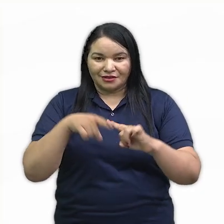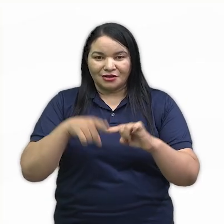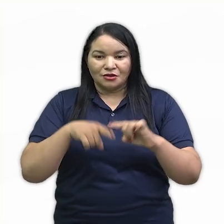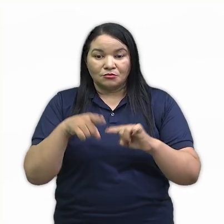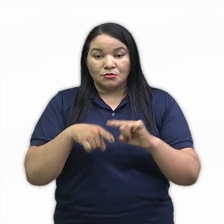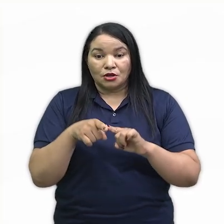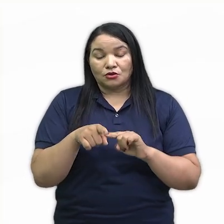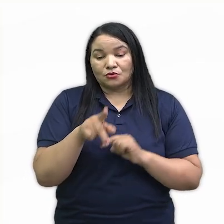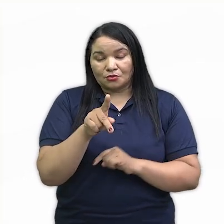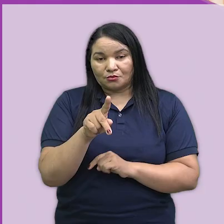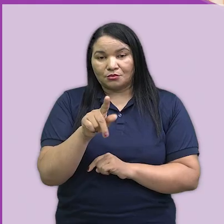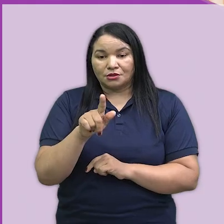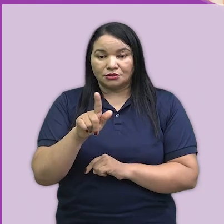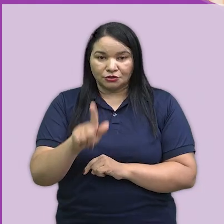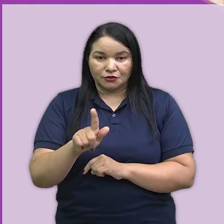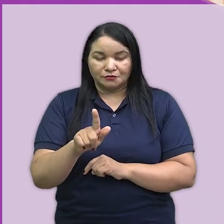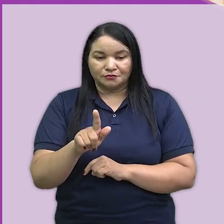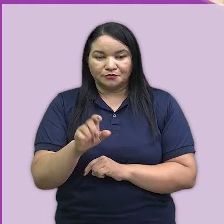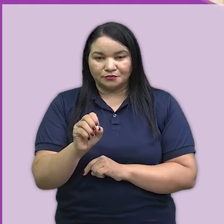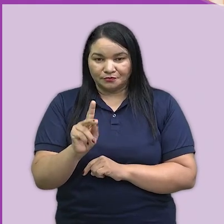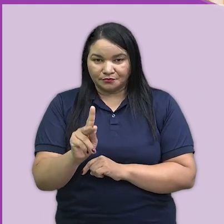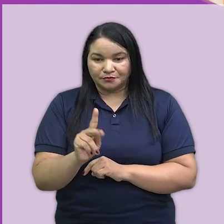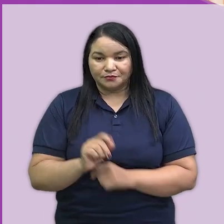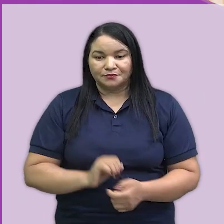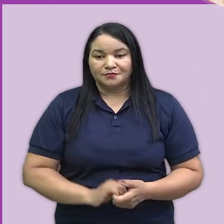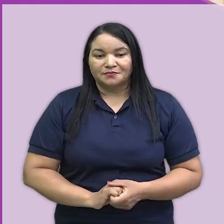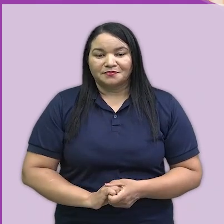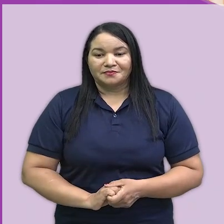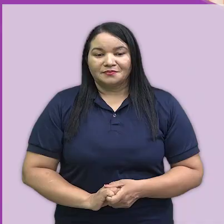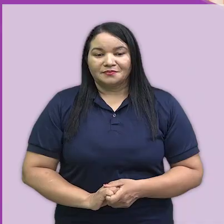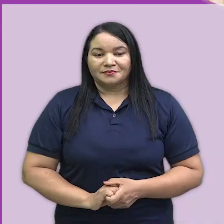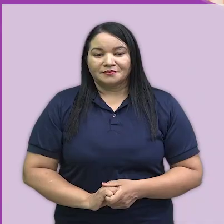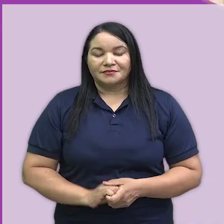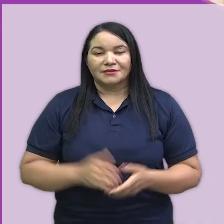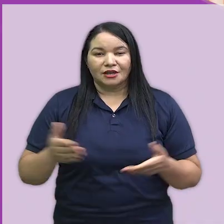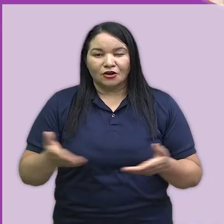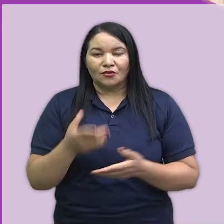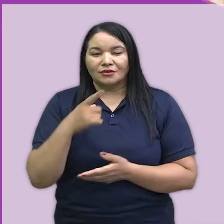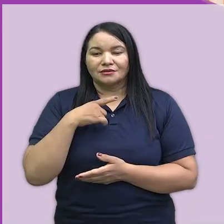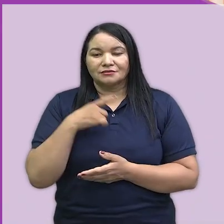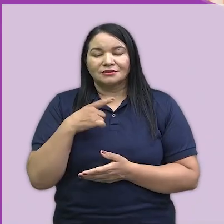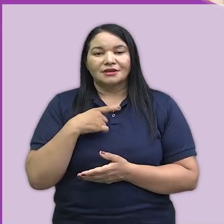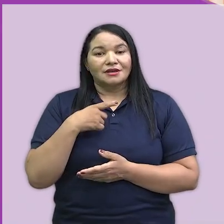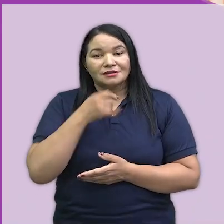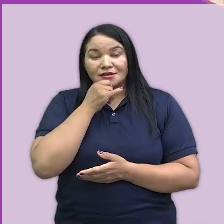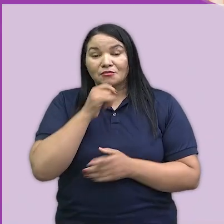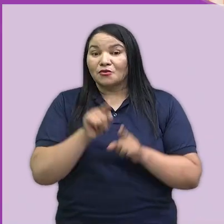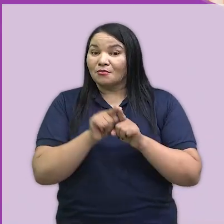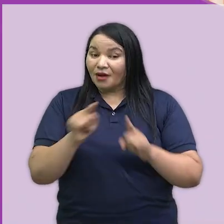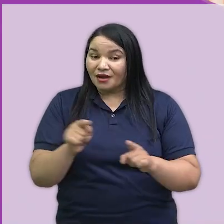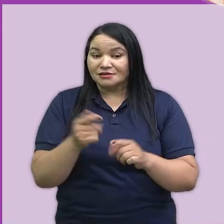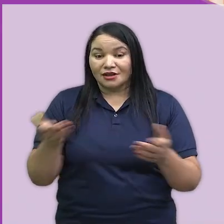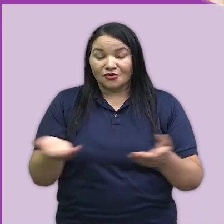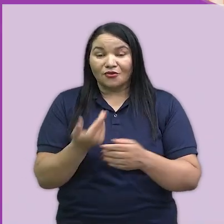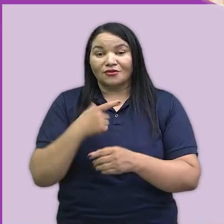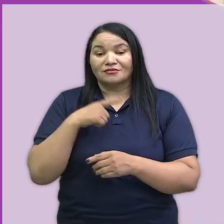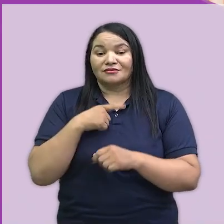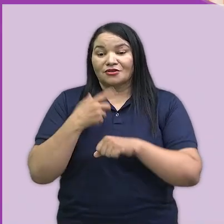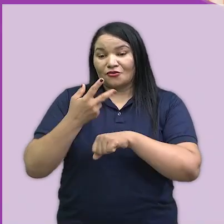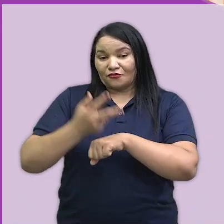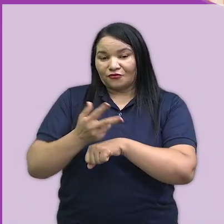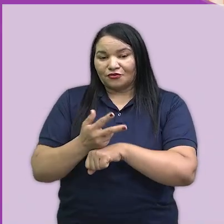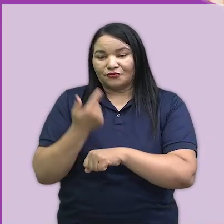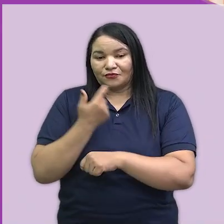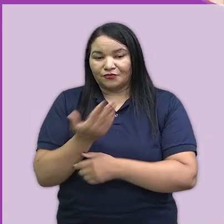nossa progressão geométrica. Beleza? Temos mais exemplos, mas antes eu quero te apresentar um vídeo. Acompanhe o nosso